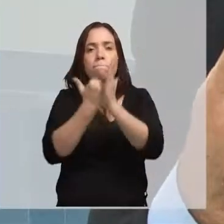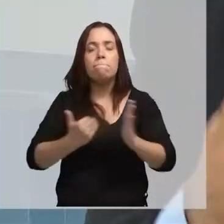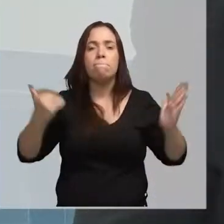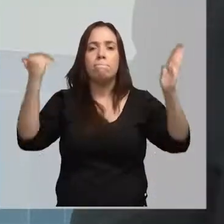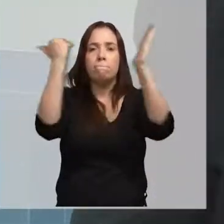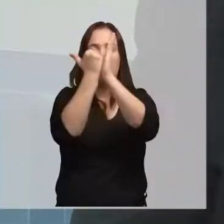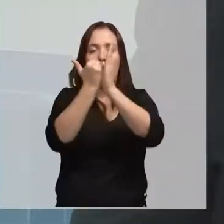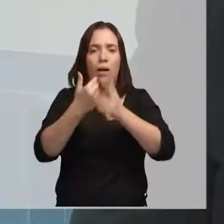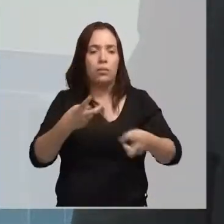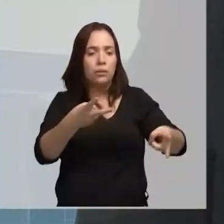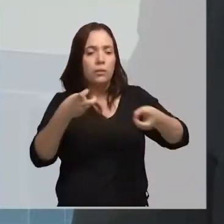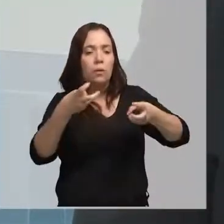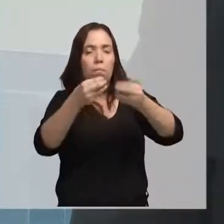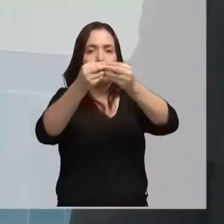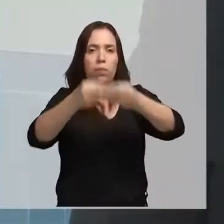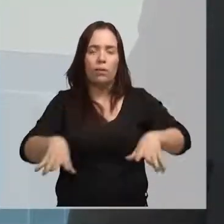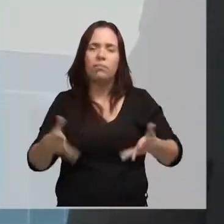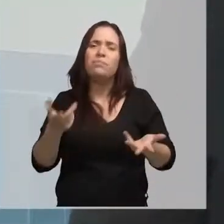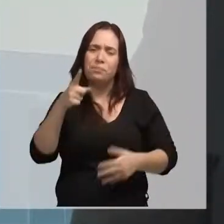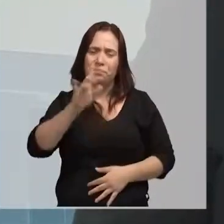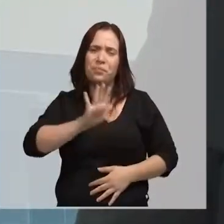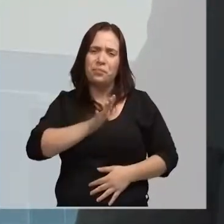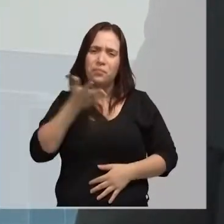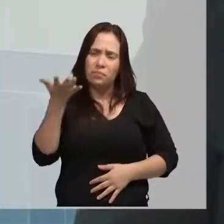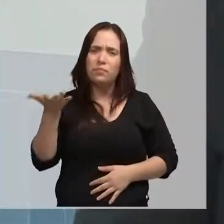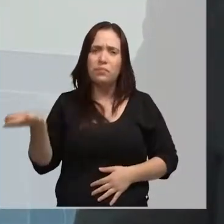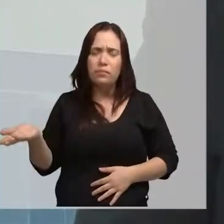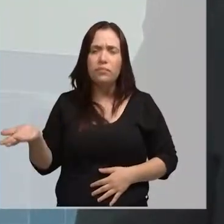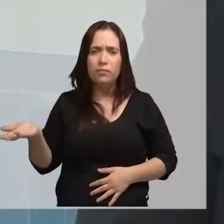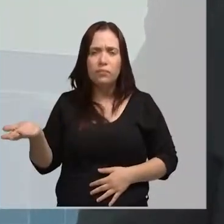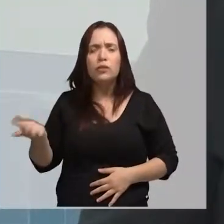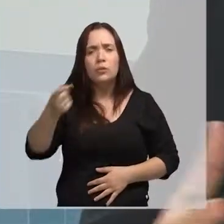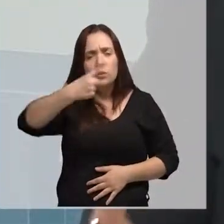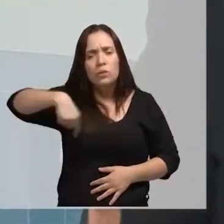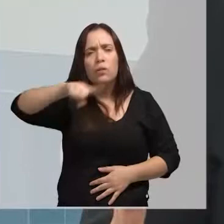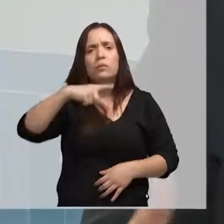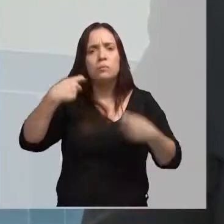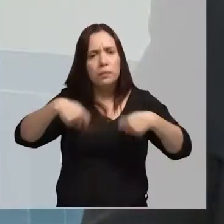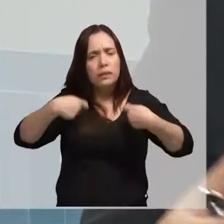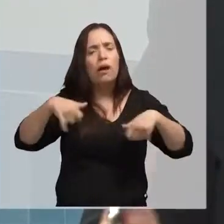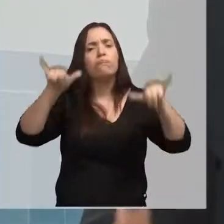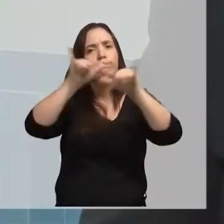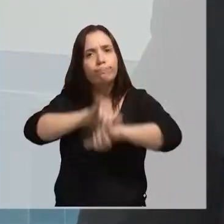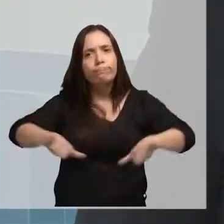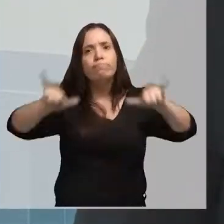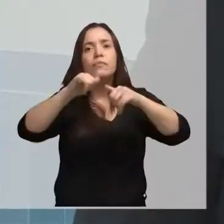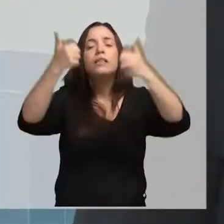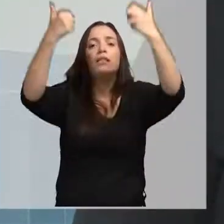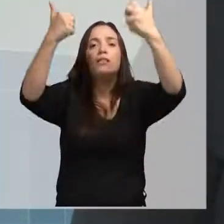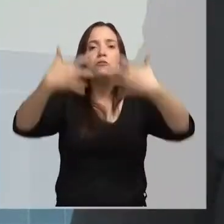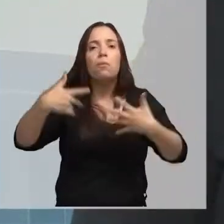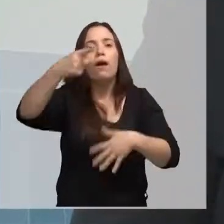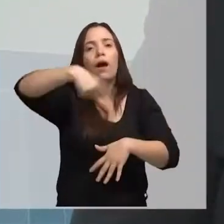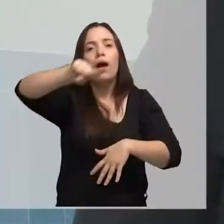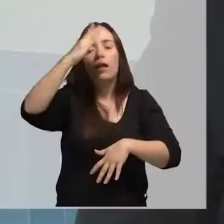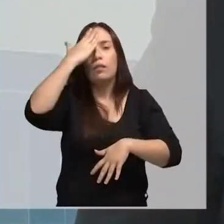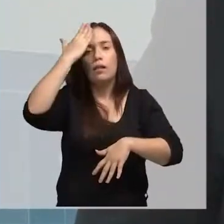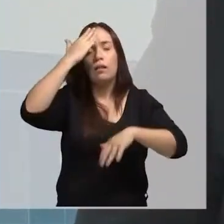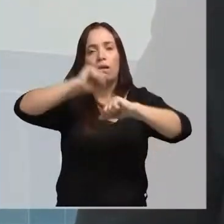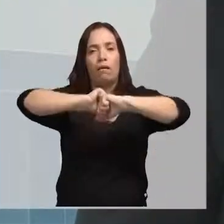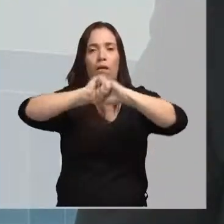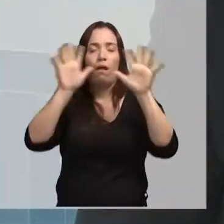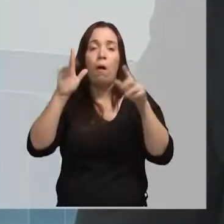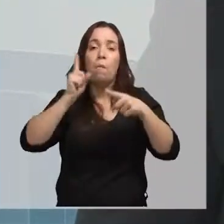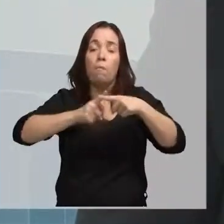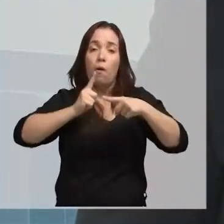mais o cidadão brasileiro. Isso é terrível, né? Mas a gente tem que falar aqui e explicar a nossa... Porque a nossa